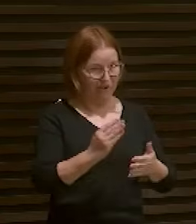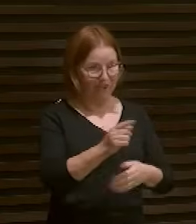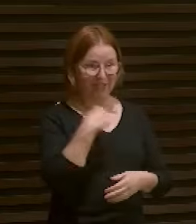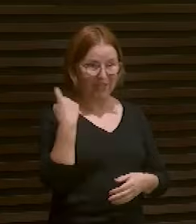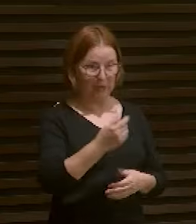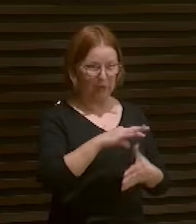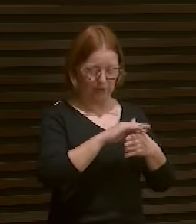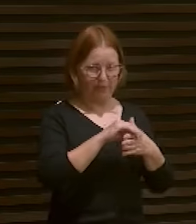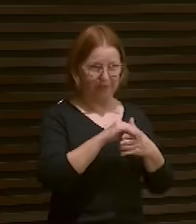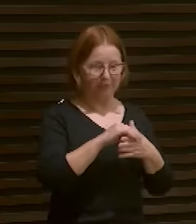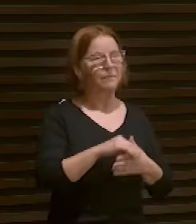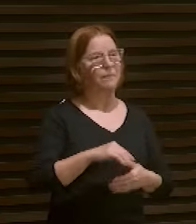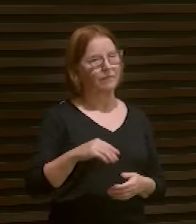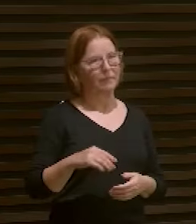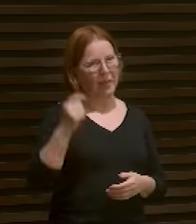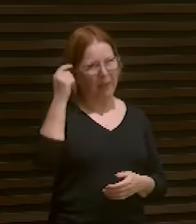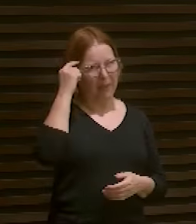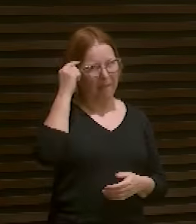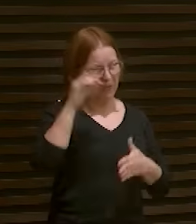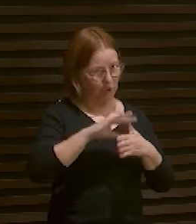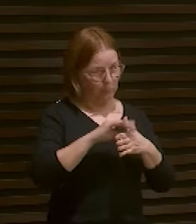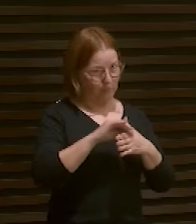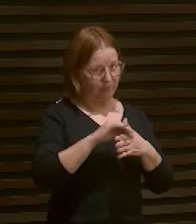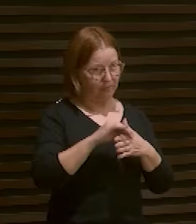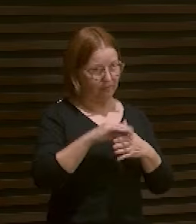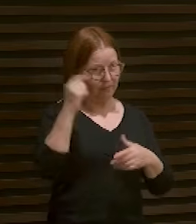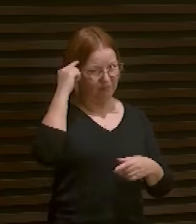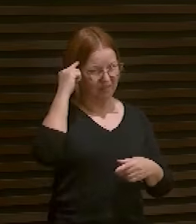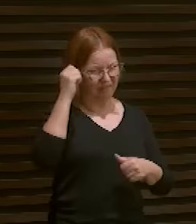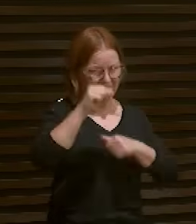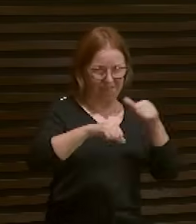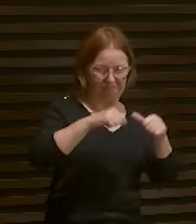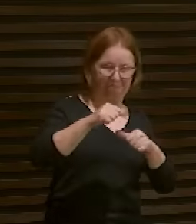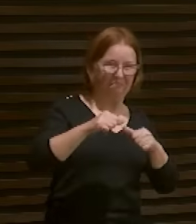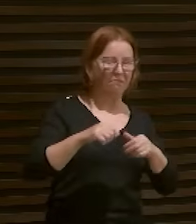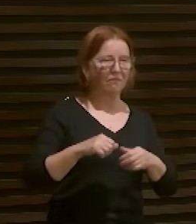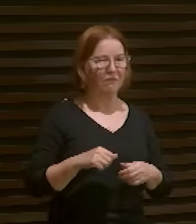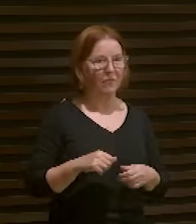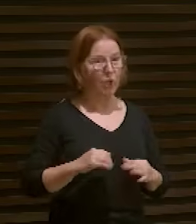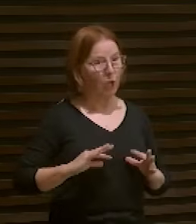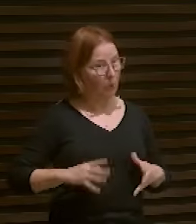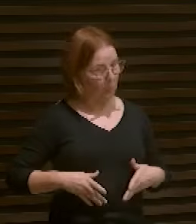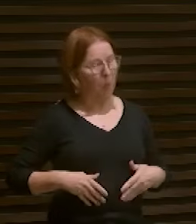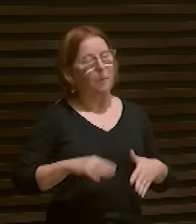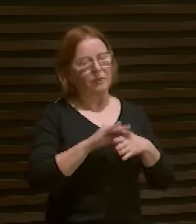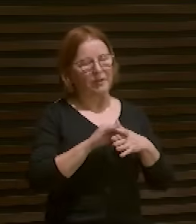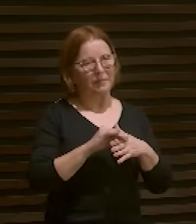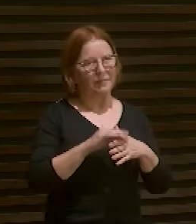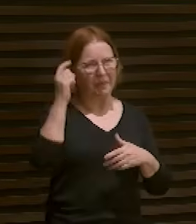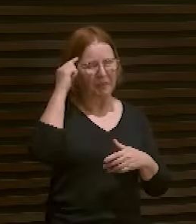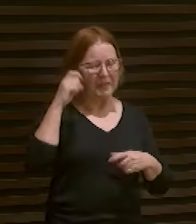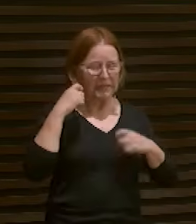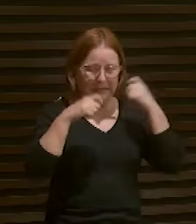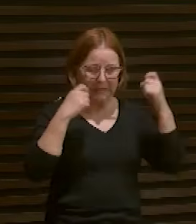doenças. Mente enferma, mente transtornada, corpo doente. Mente